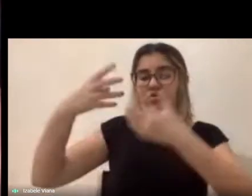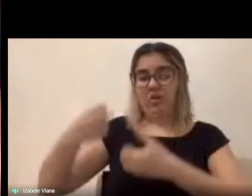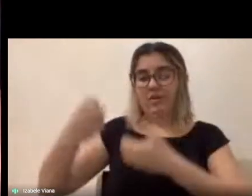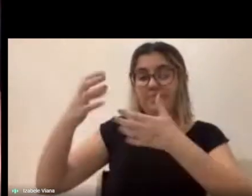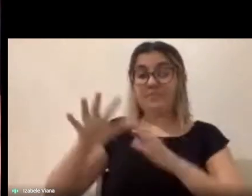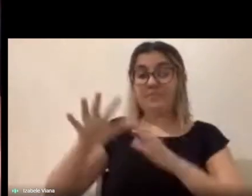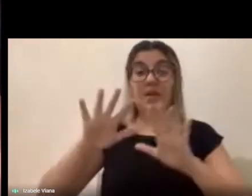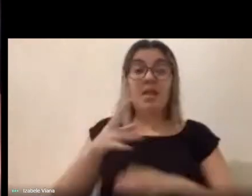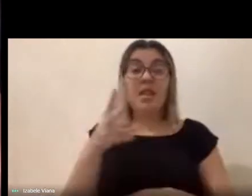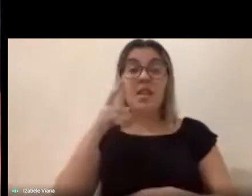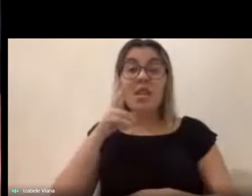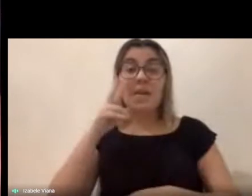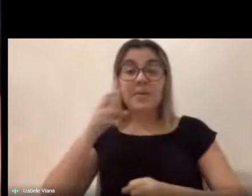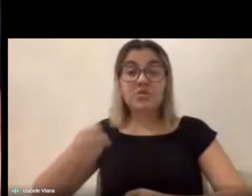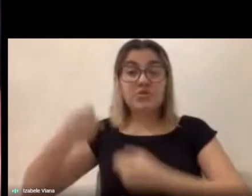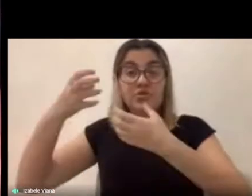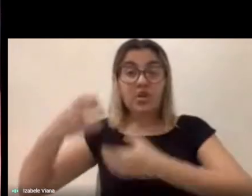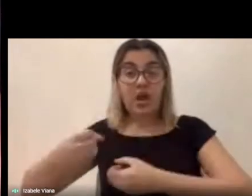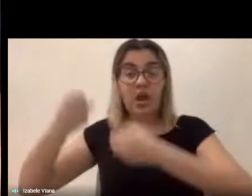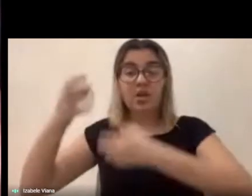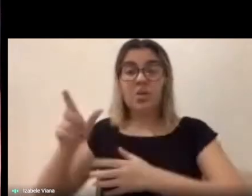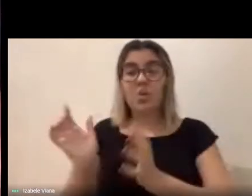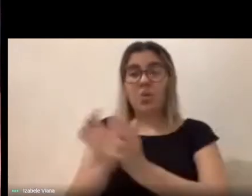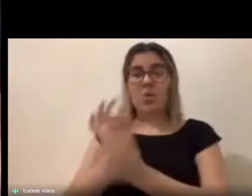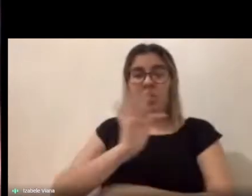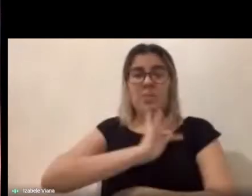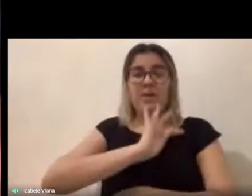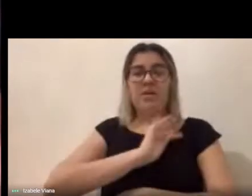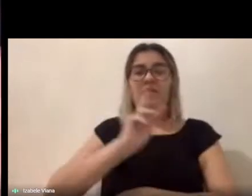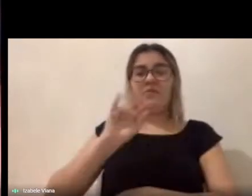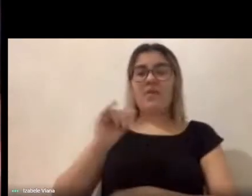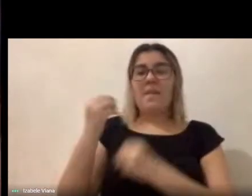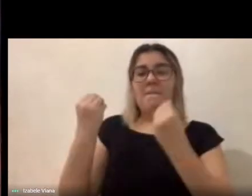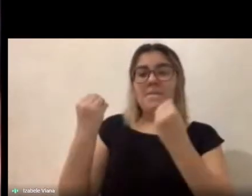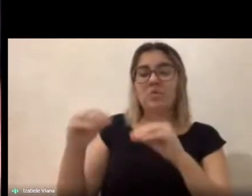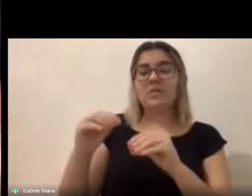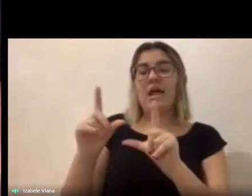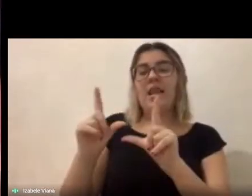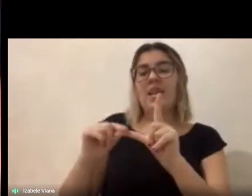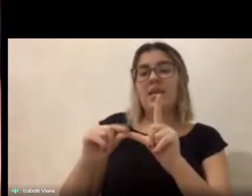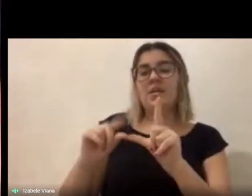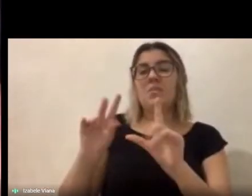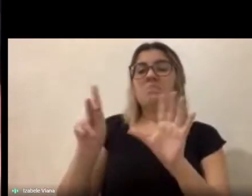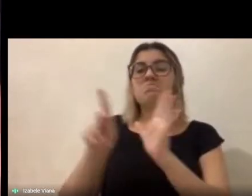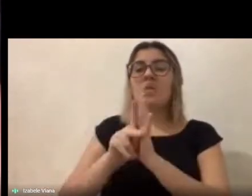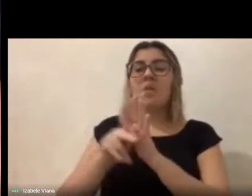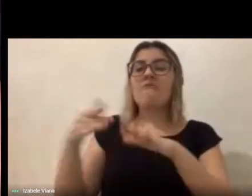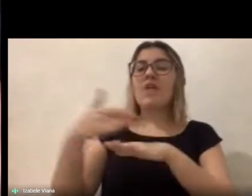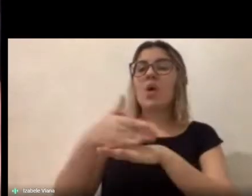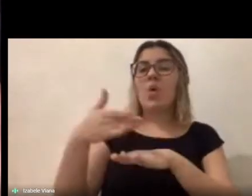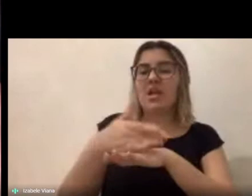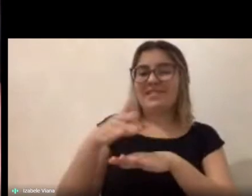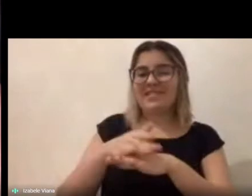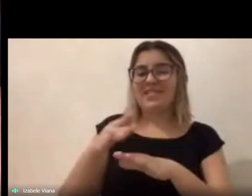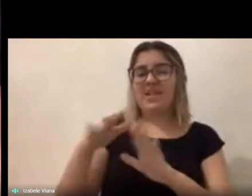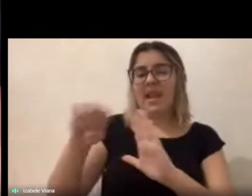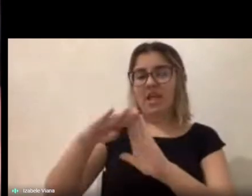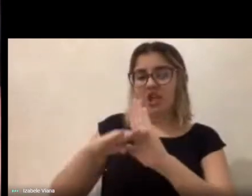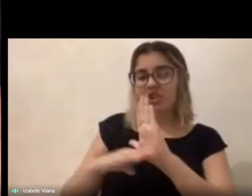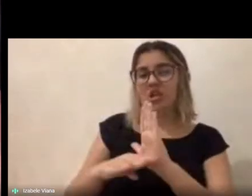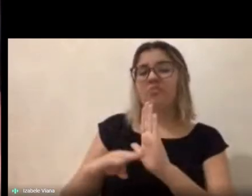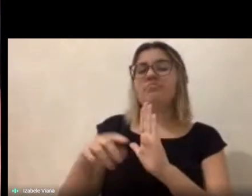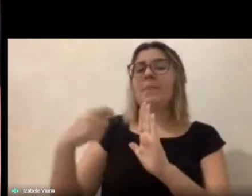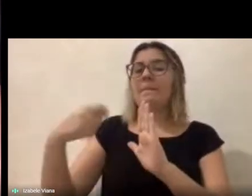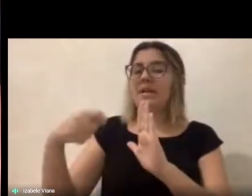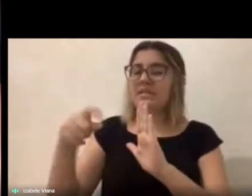constantemente colocando a lista de frequência. Então, é extremamente também necessário que vocês coloquem, né,